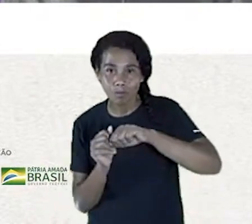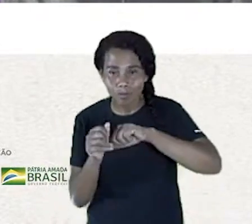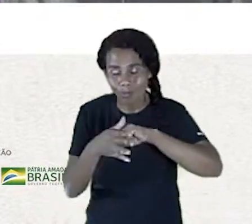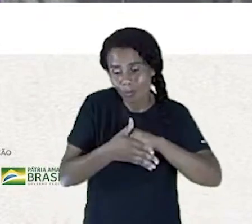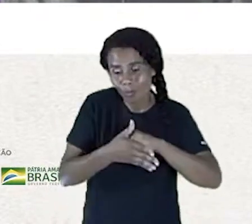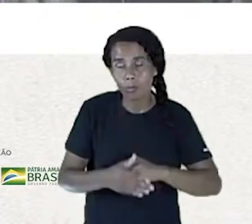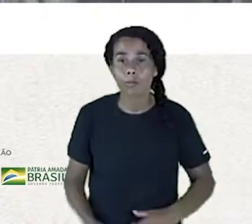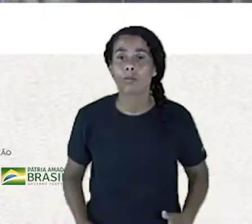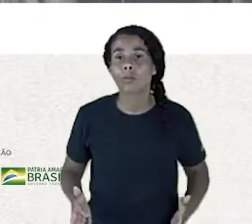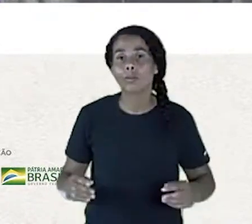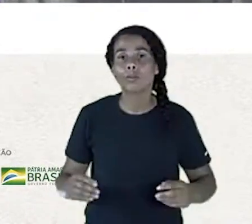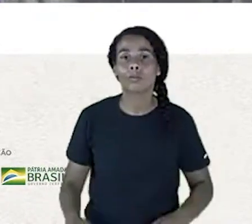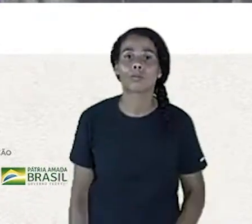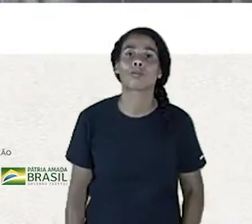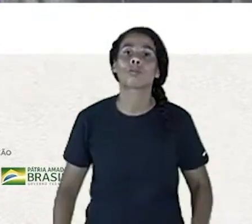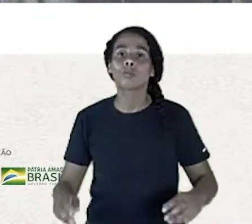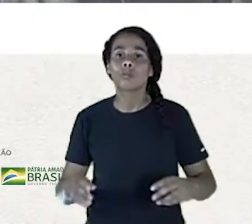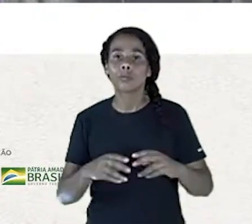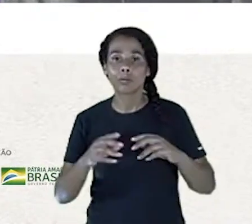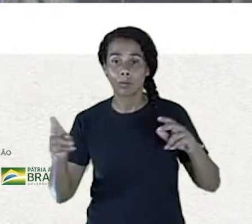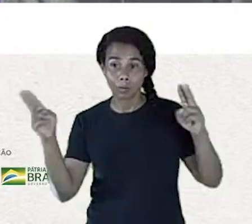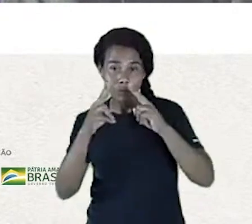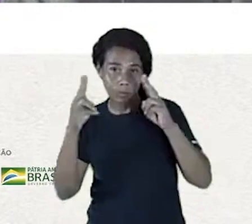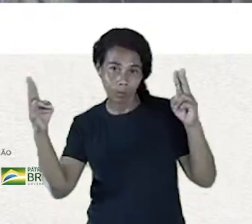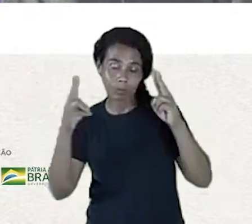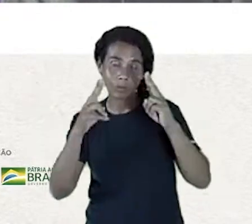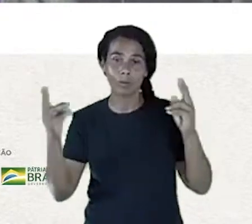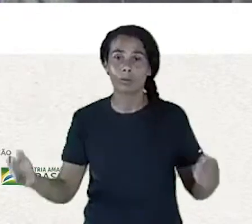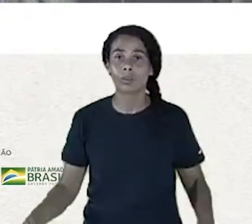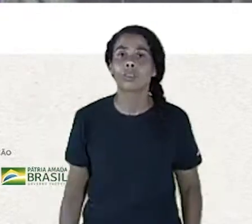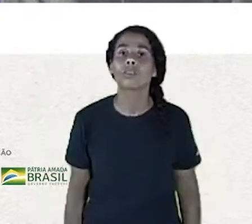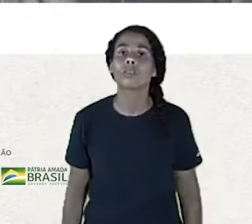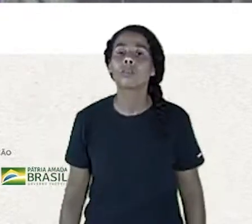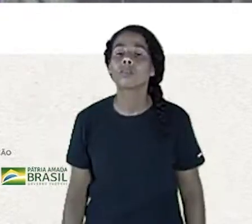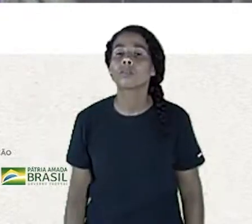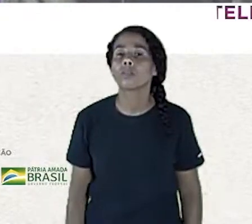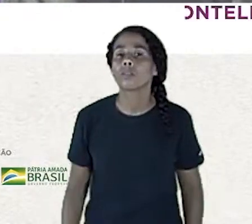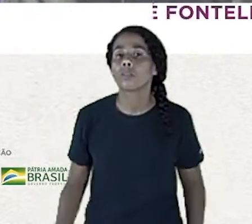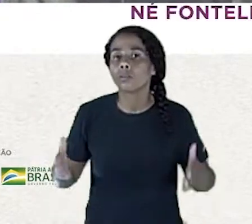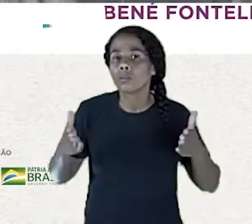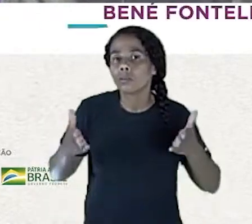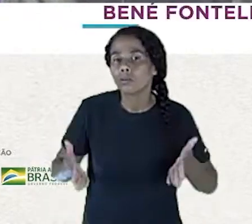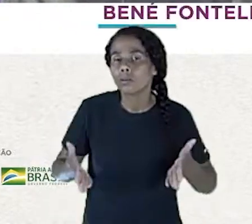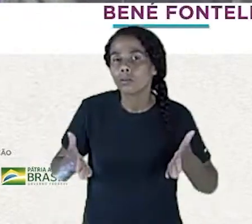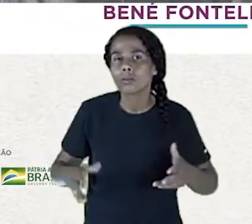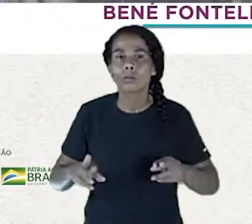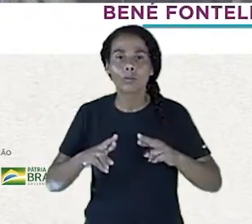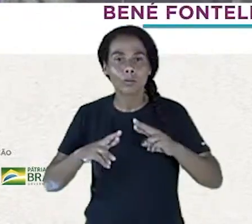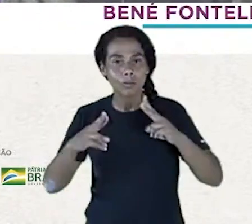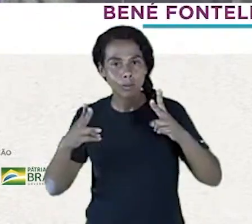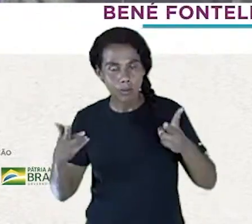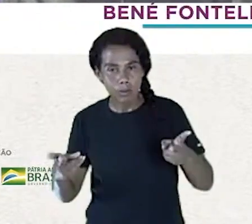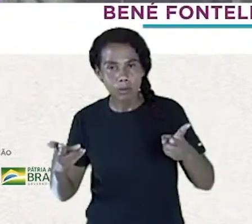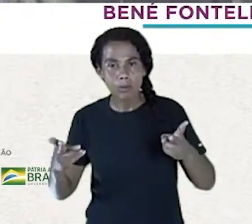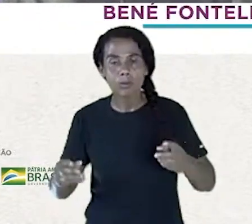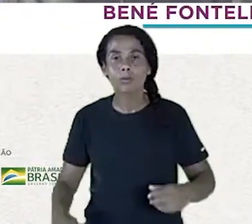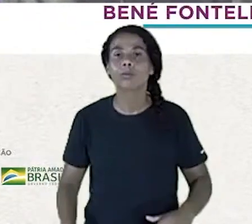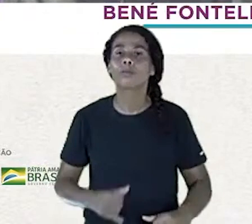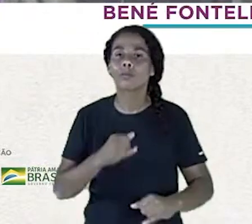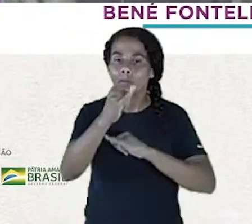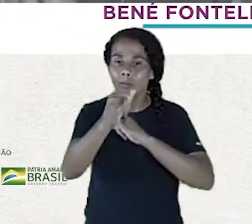juntos, próximos um do outro. Vamos tentar fazer essa mágica aqui através desse